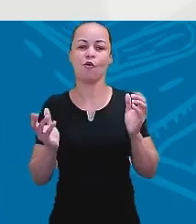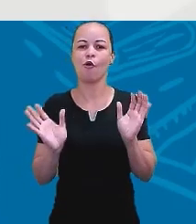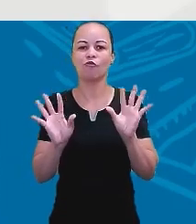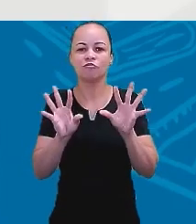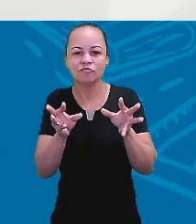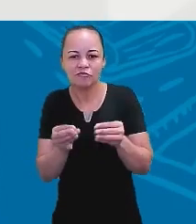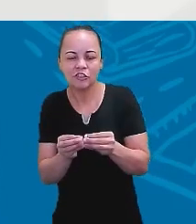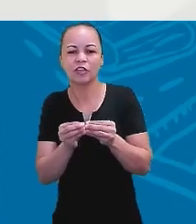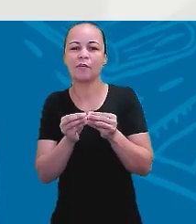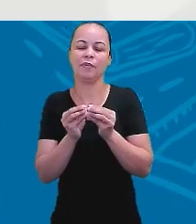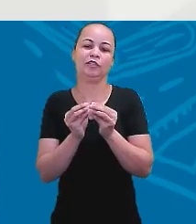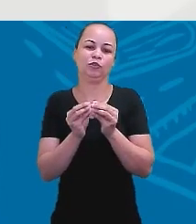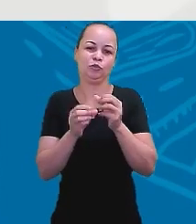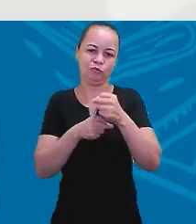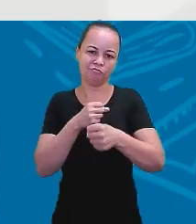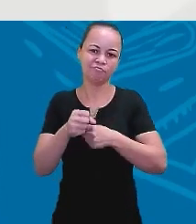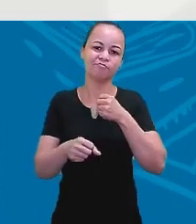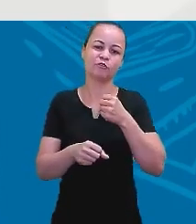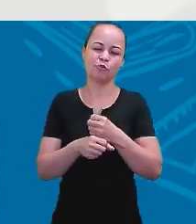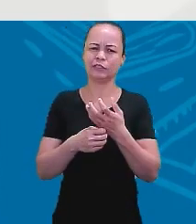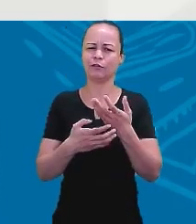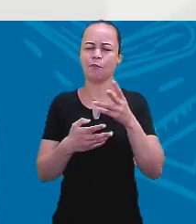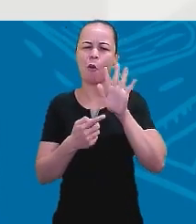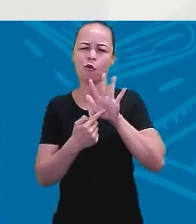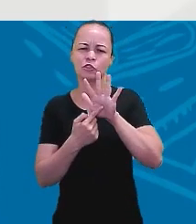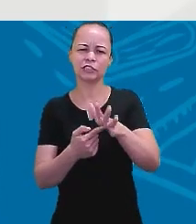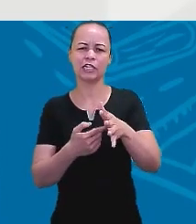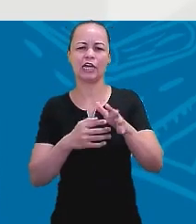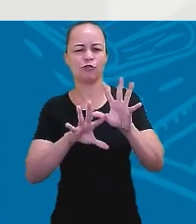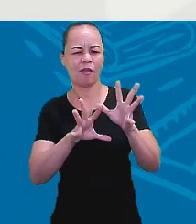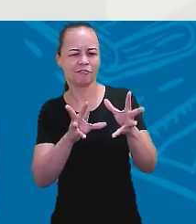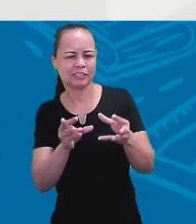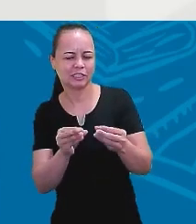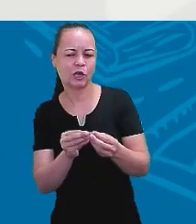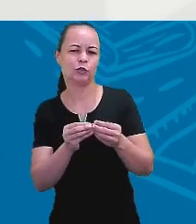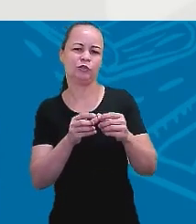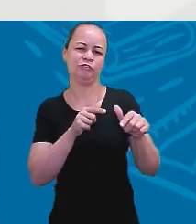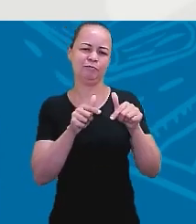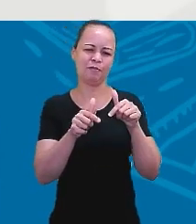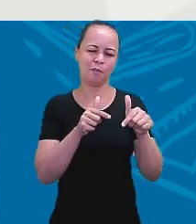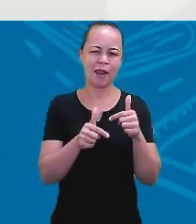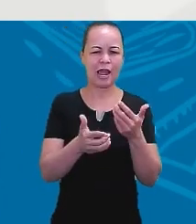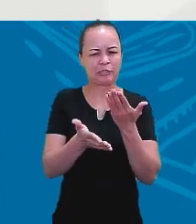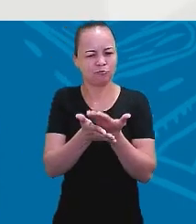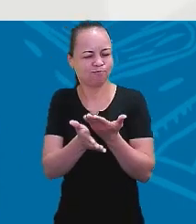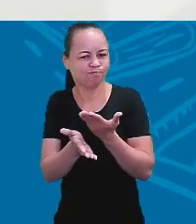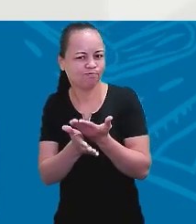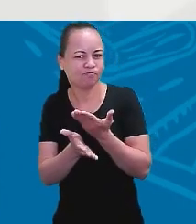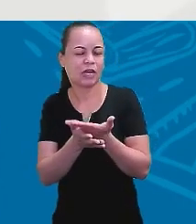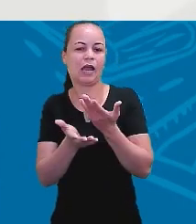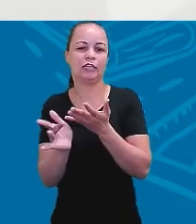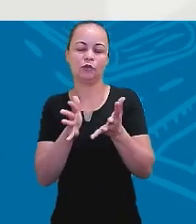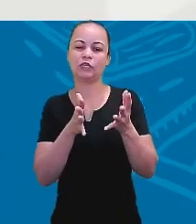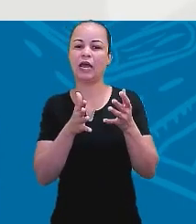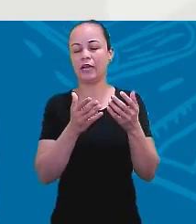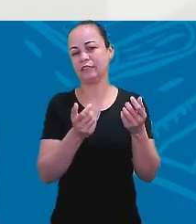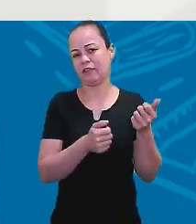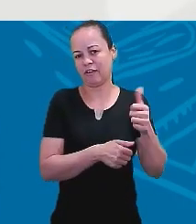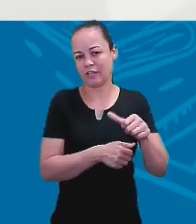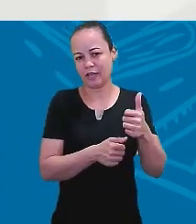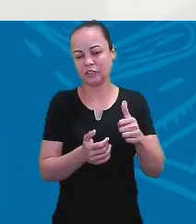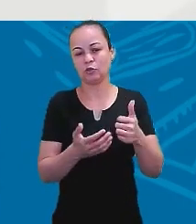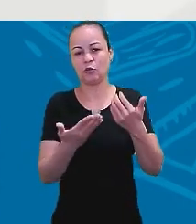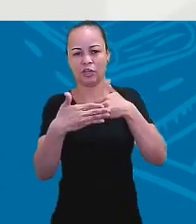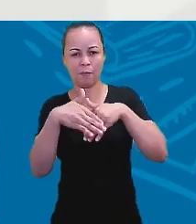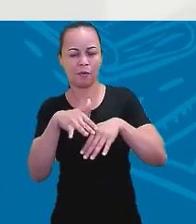letivo, trazendo revisão do que a gente trabalhou, trazendo um pouco do que a gente trabalha aí nas avaliações externas do